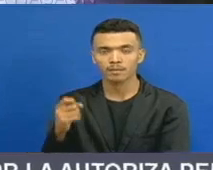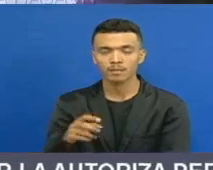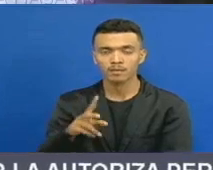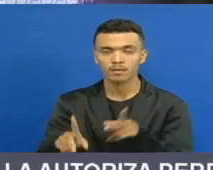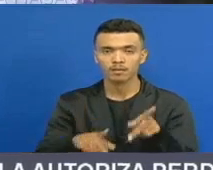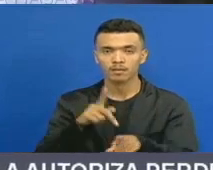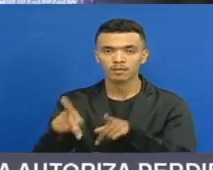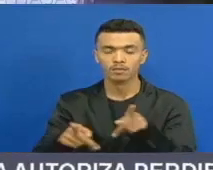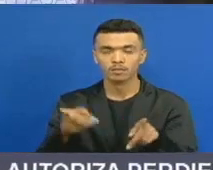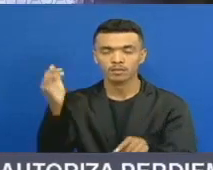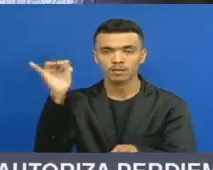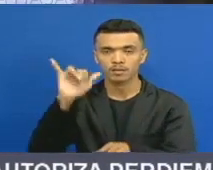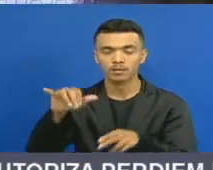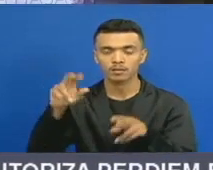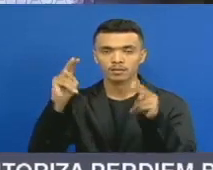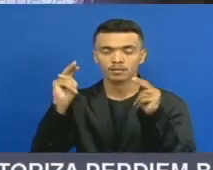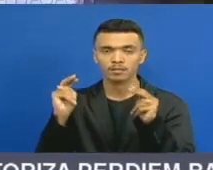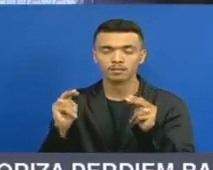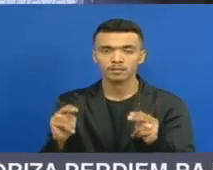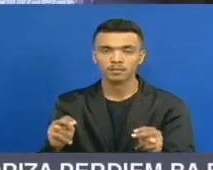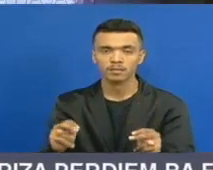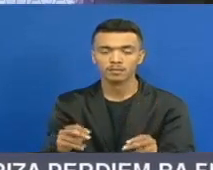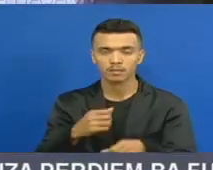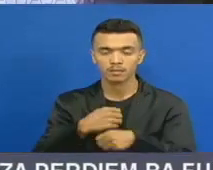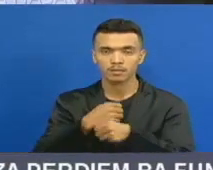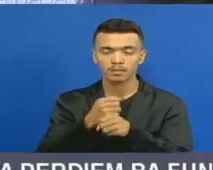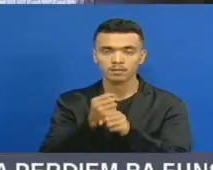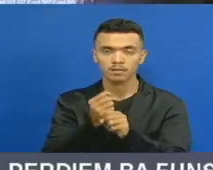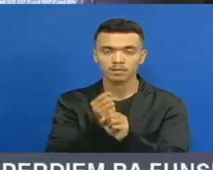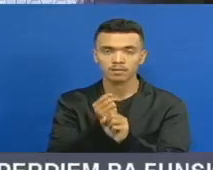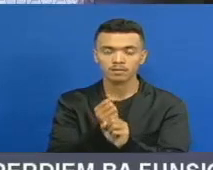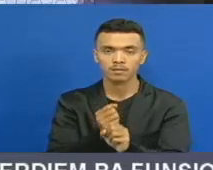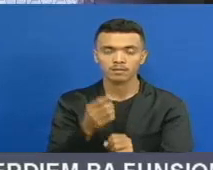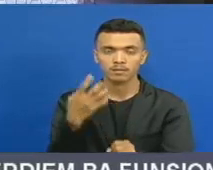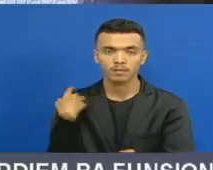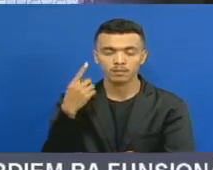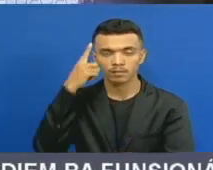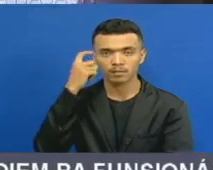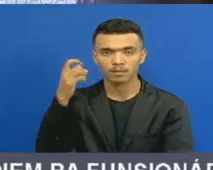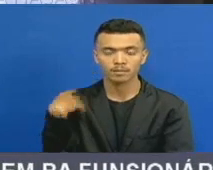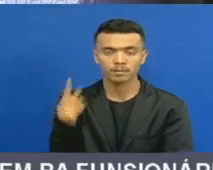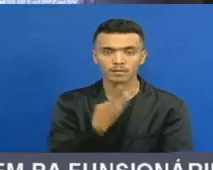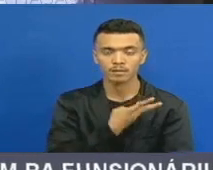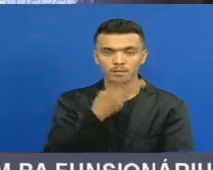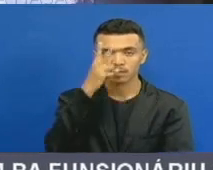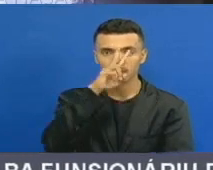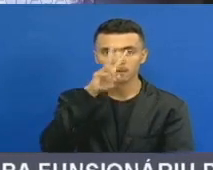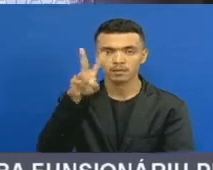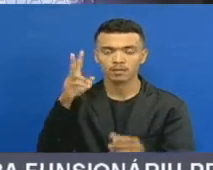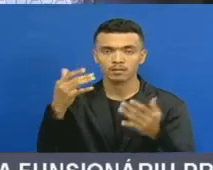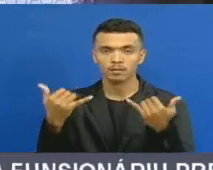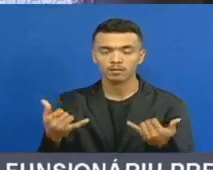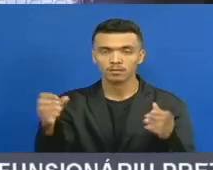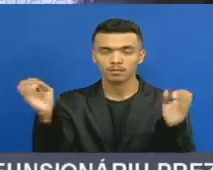kumdari sira prisa tebes sira ne. Atun sita harlea rehabilita kafe. Tamba kafe durante kare ne tuan hoti. La ia